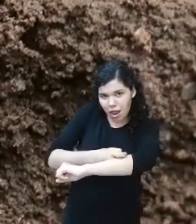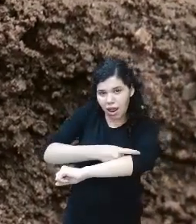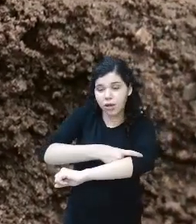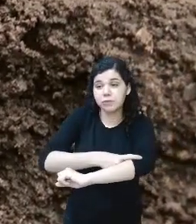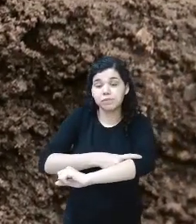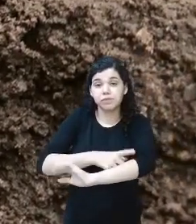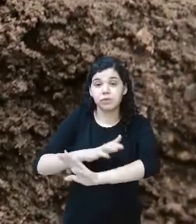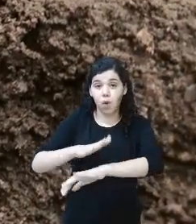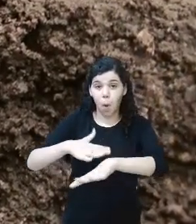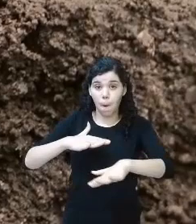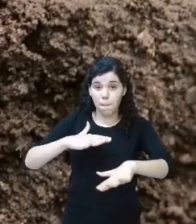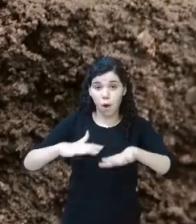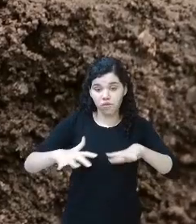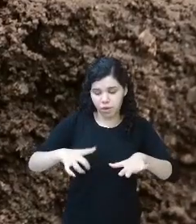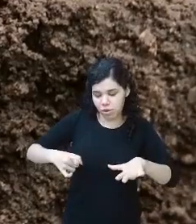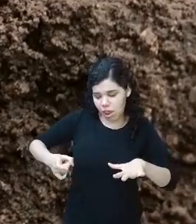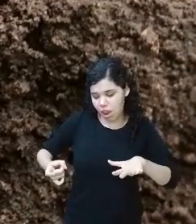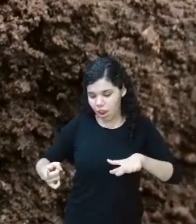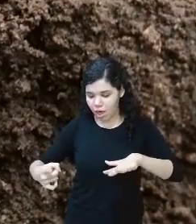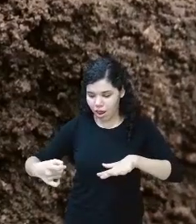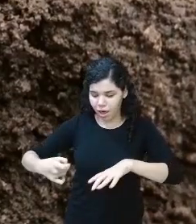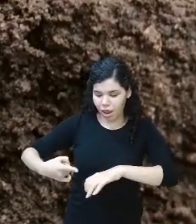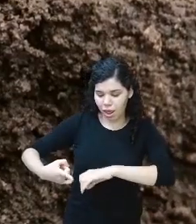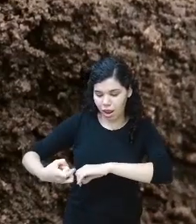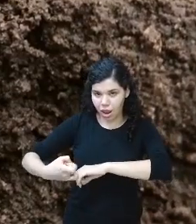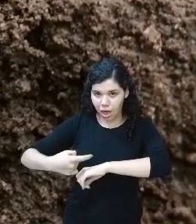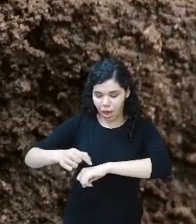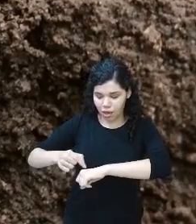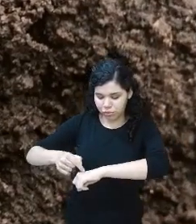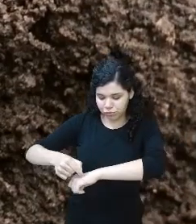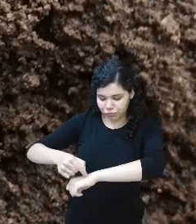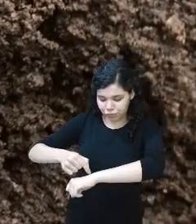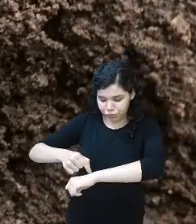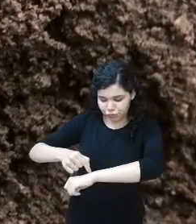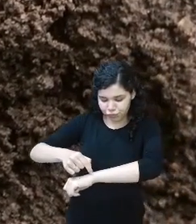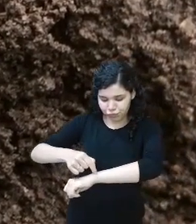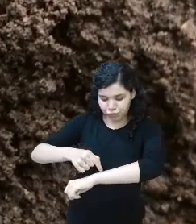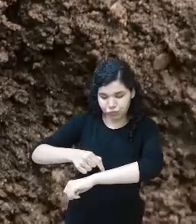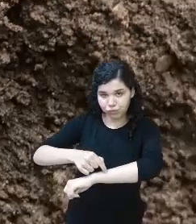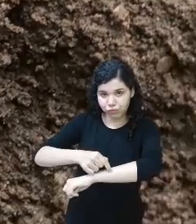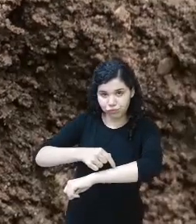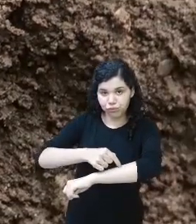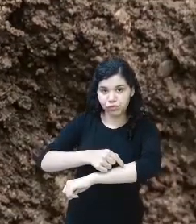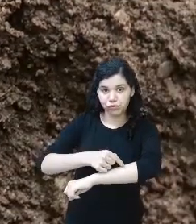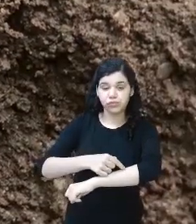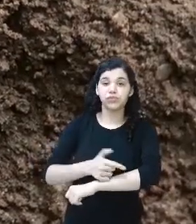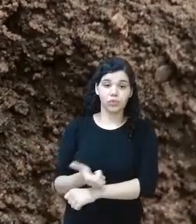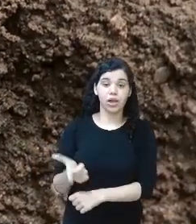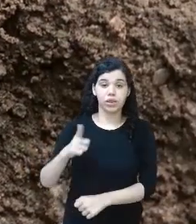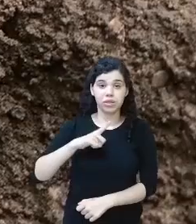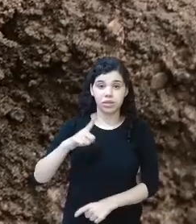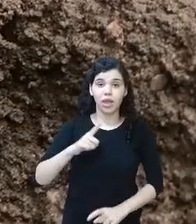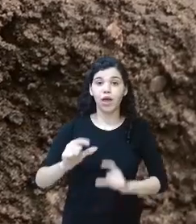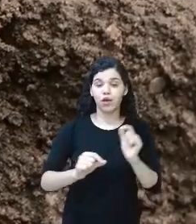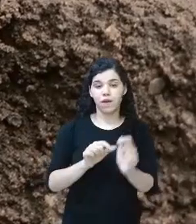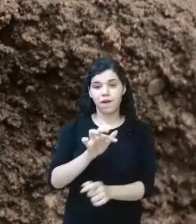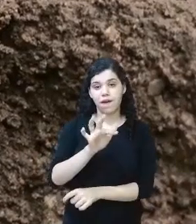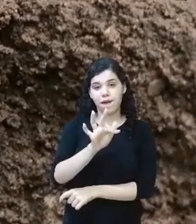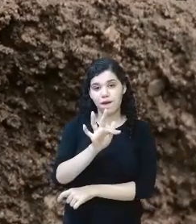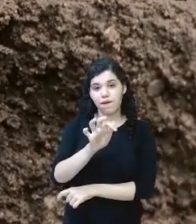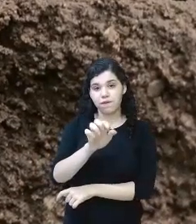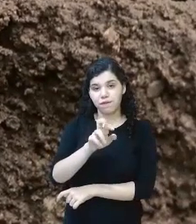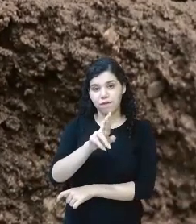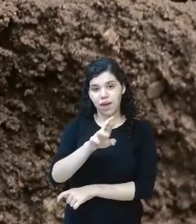partir desse movimento dessas minhocas, esse solo vai ser fértil. Se você vê